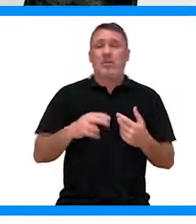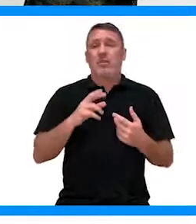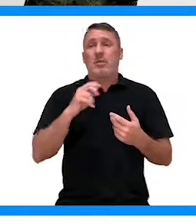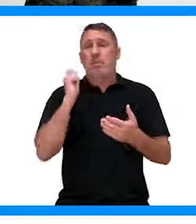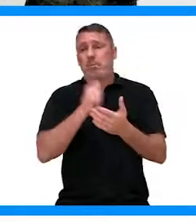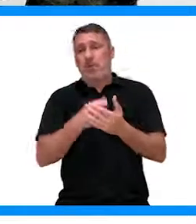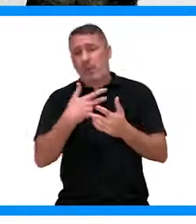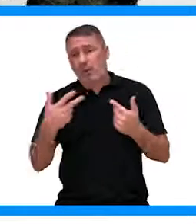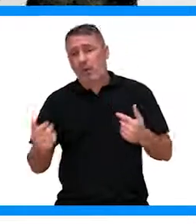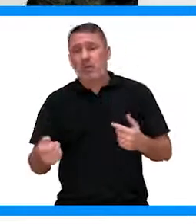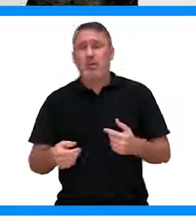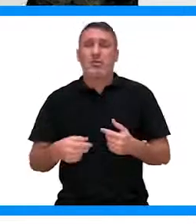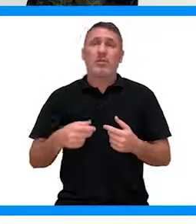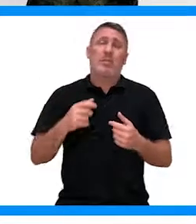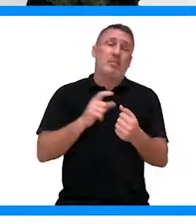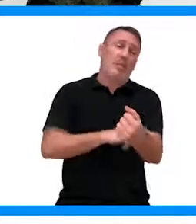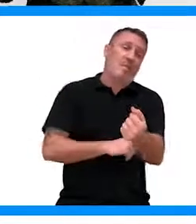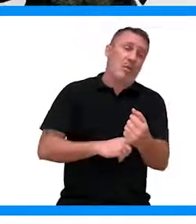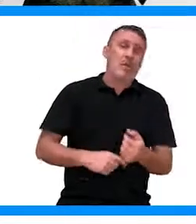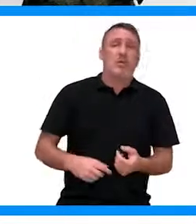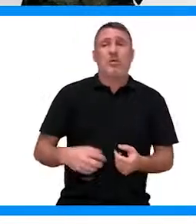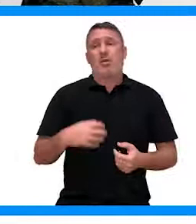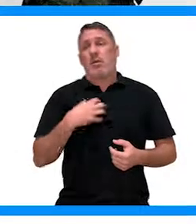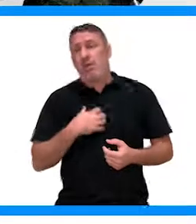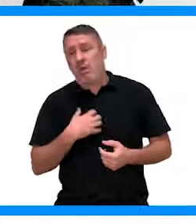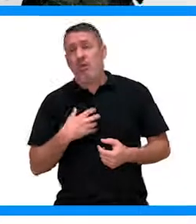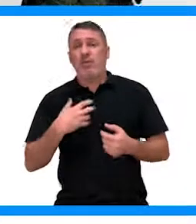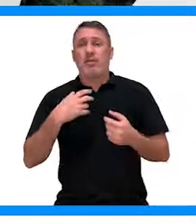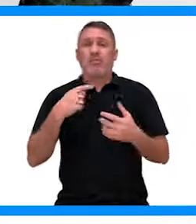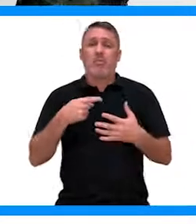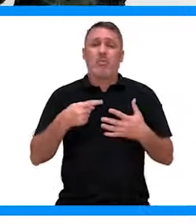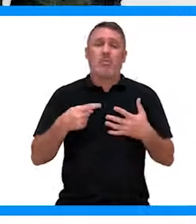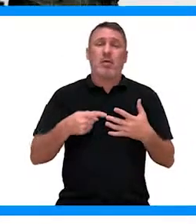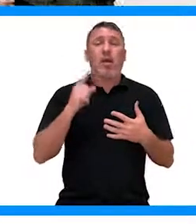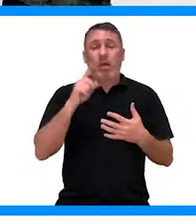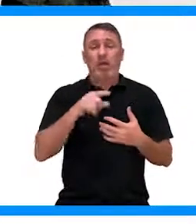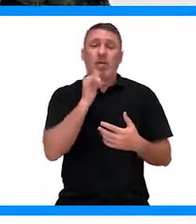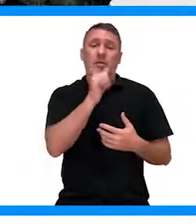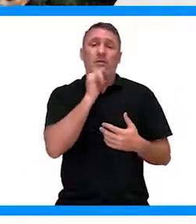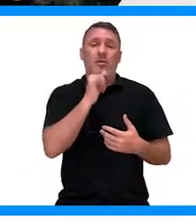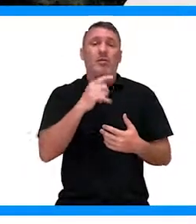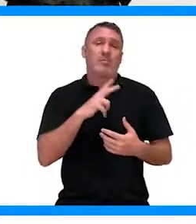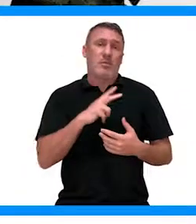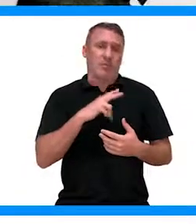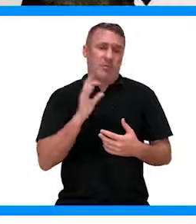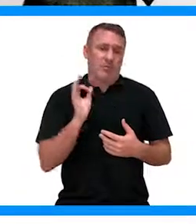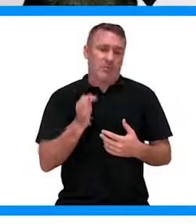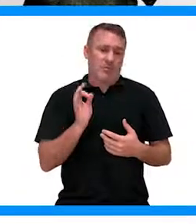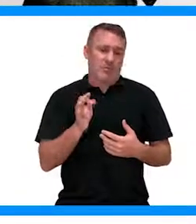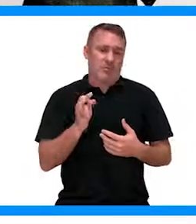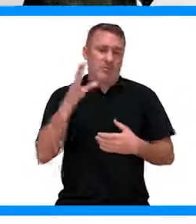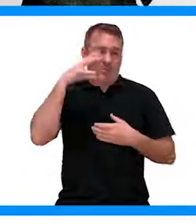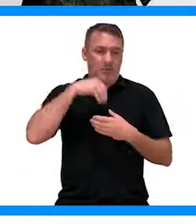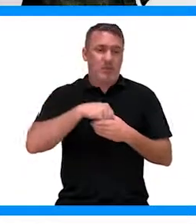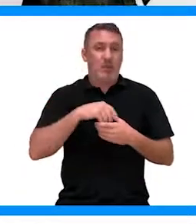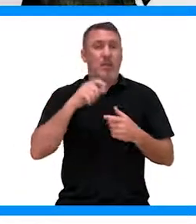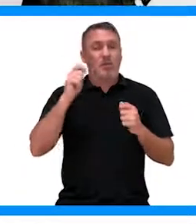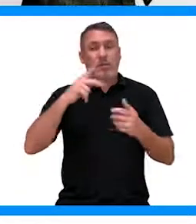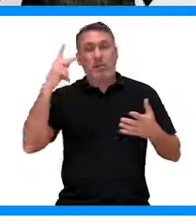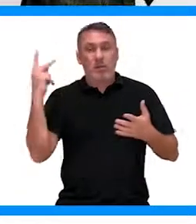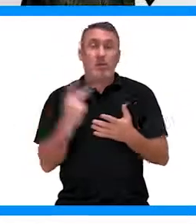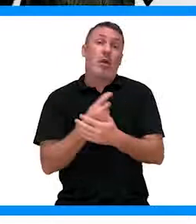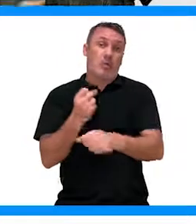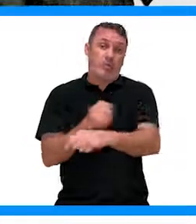fazer, 6 recados para fazer, contas para pagar, que ele está nervoso, que ele está zangado. É um relato pessoal